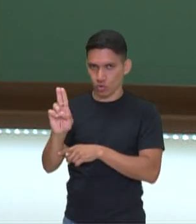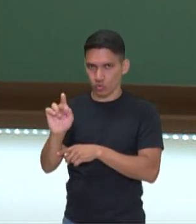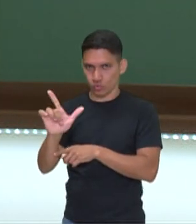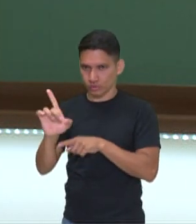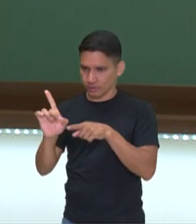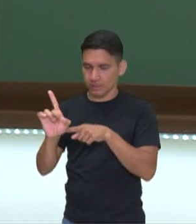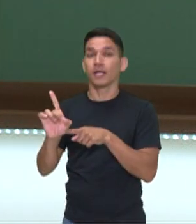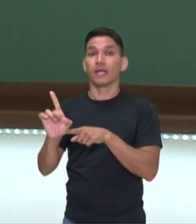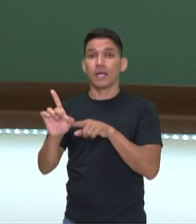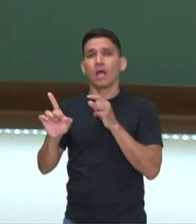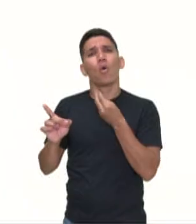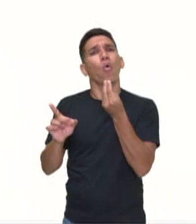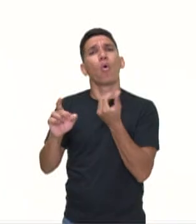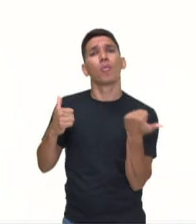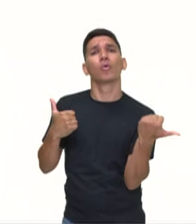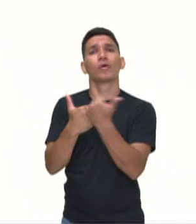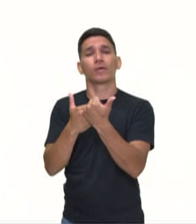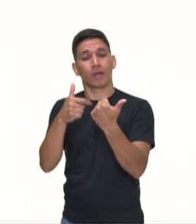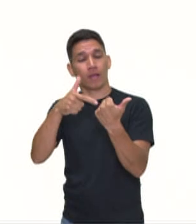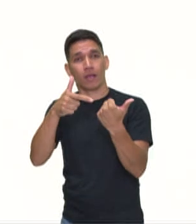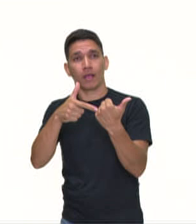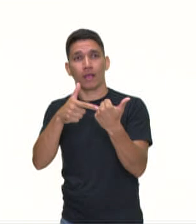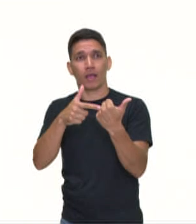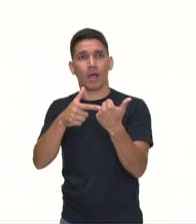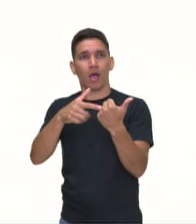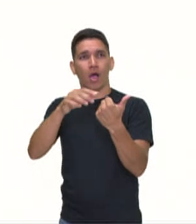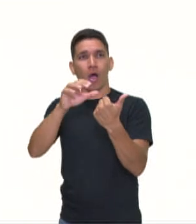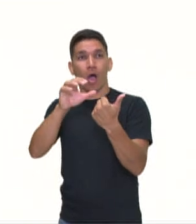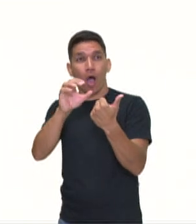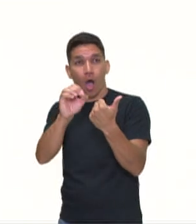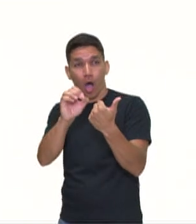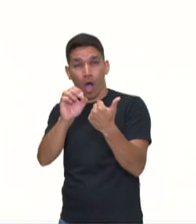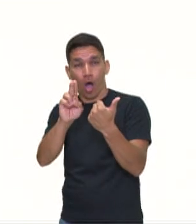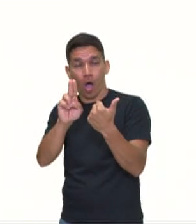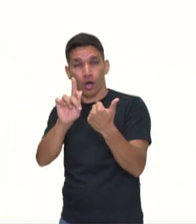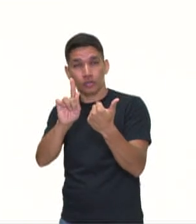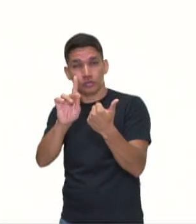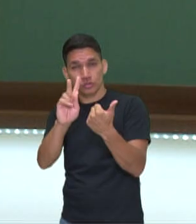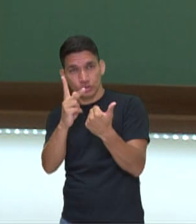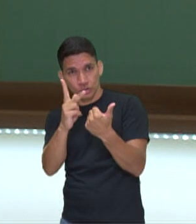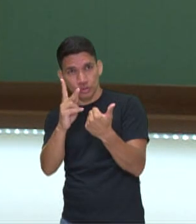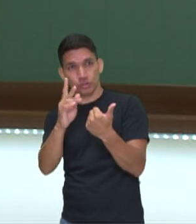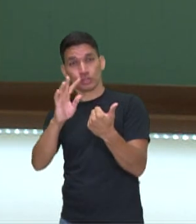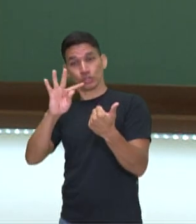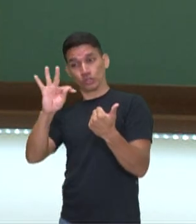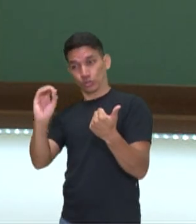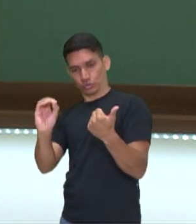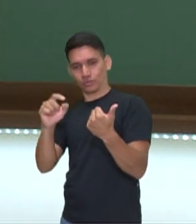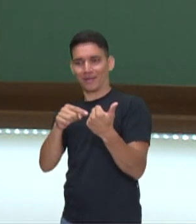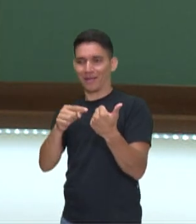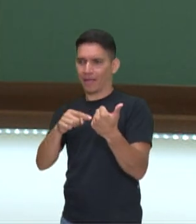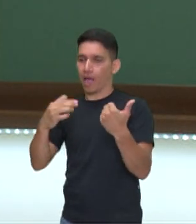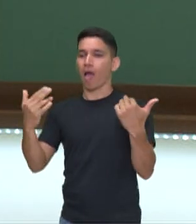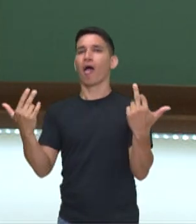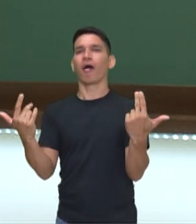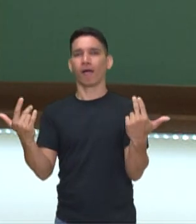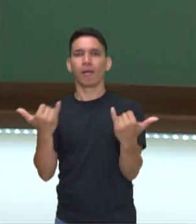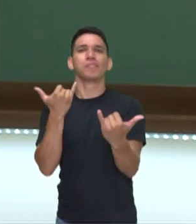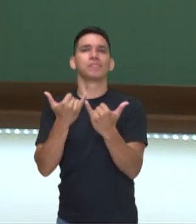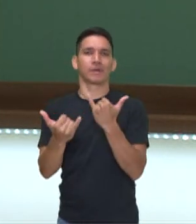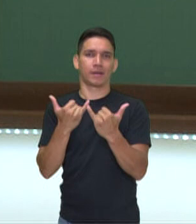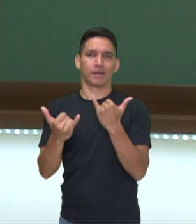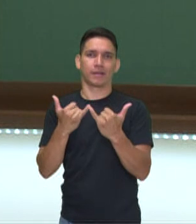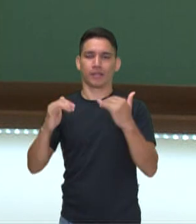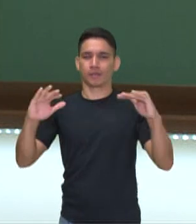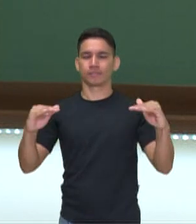mudar sentido da frase é ought to. Porque, como eu falei para vocês, ought to e should têm a mesma ideia, com a diferença